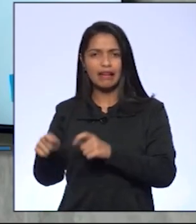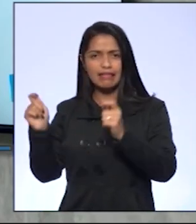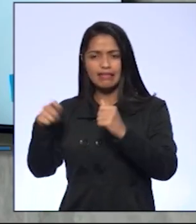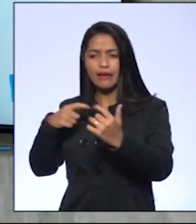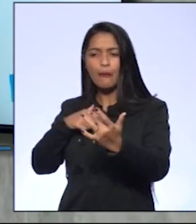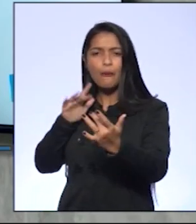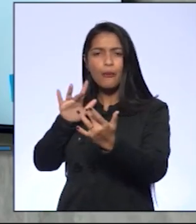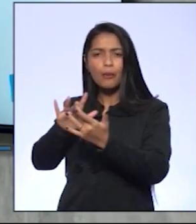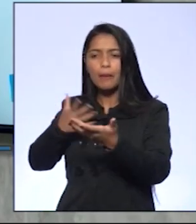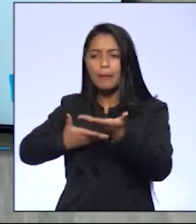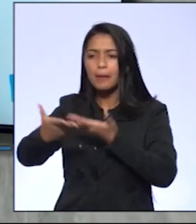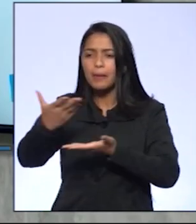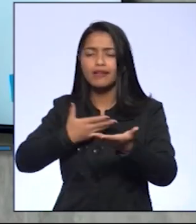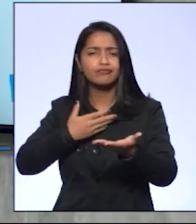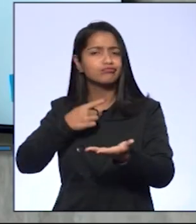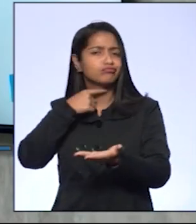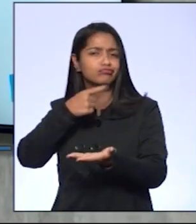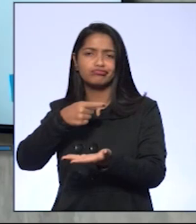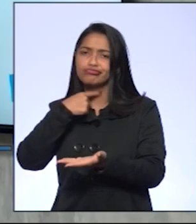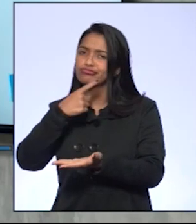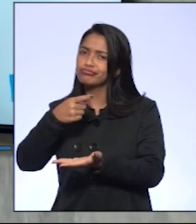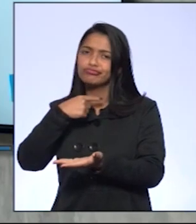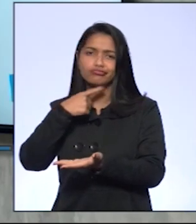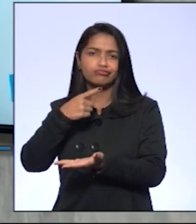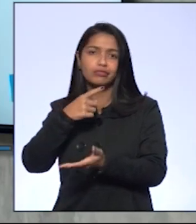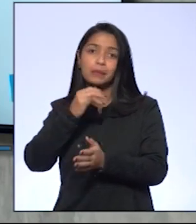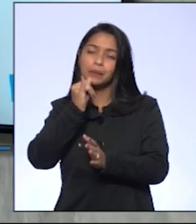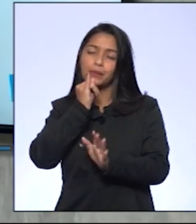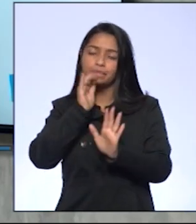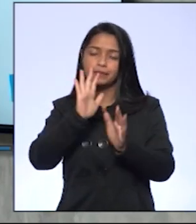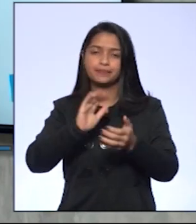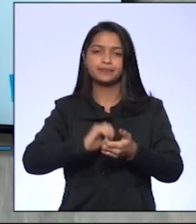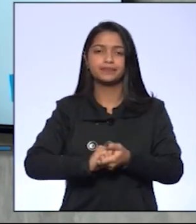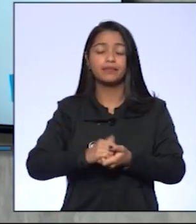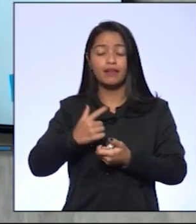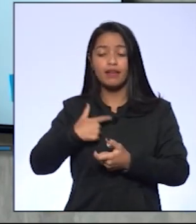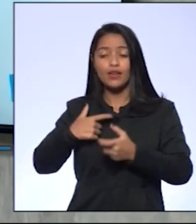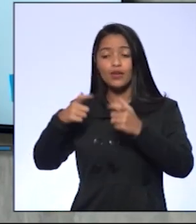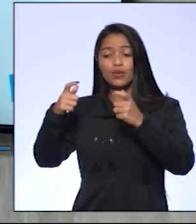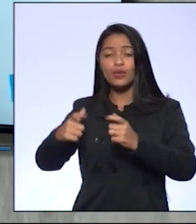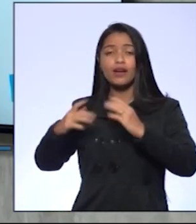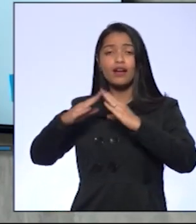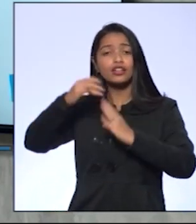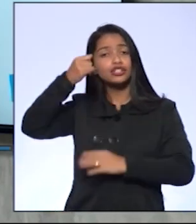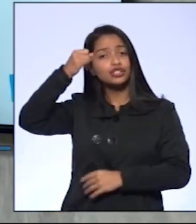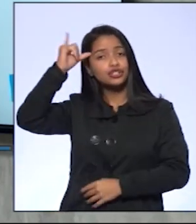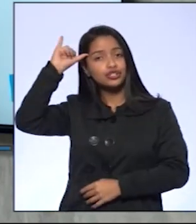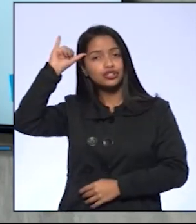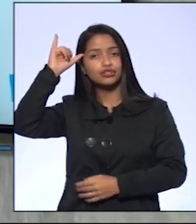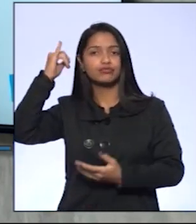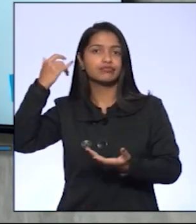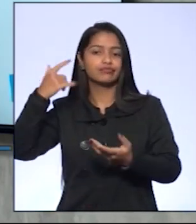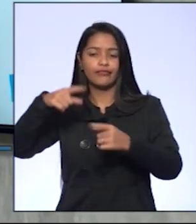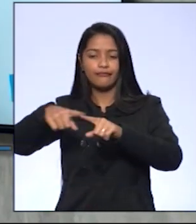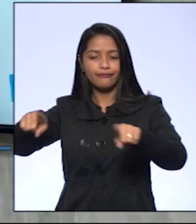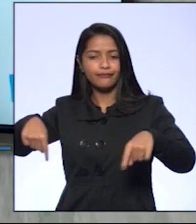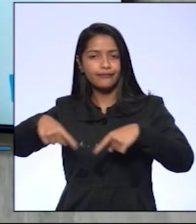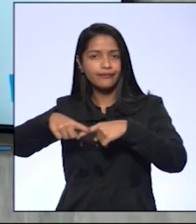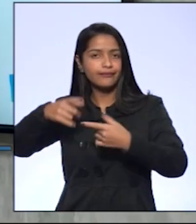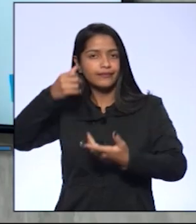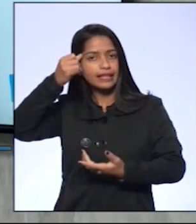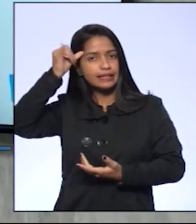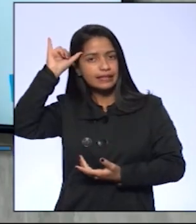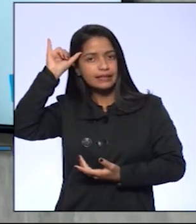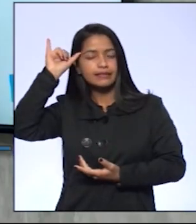na cidade. Porque vamos imaginar, uma pessoa que mora em um sítio, em uma fazenda, por mais que morasse em uma comunidade,